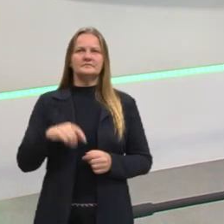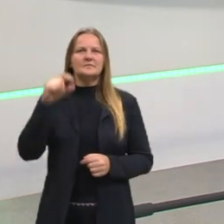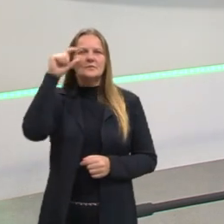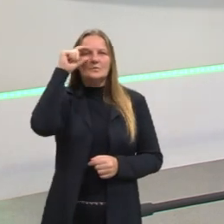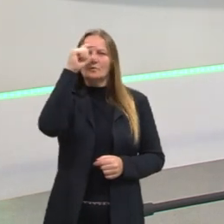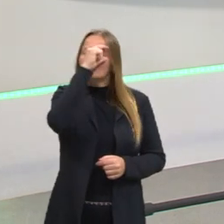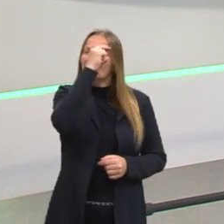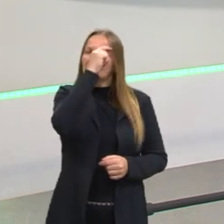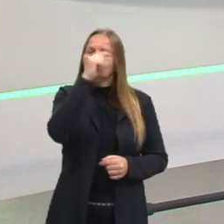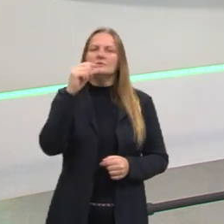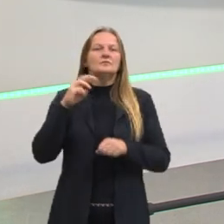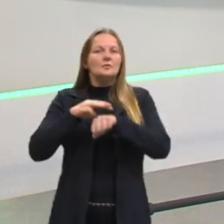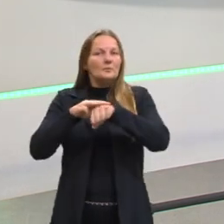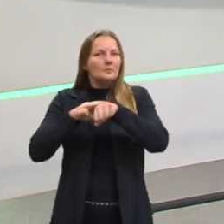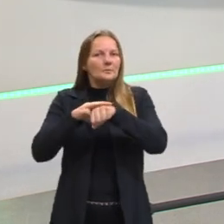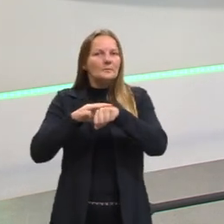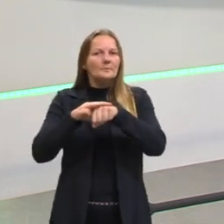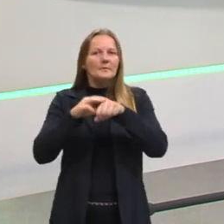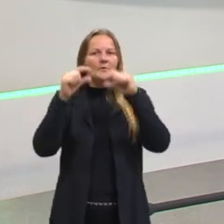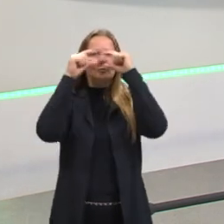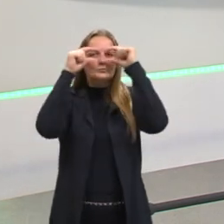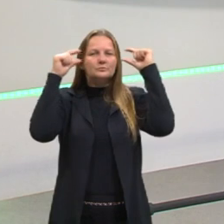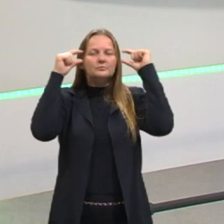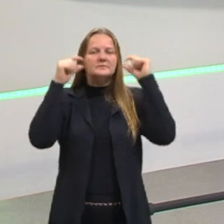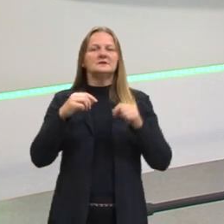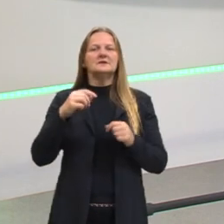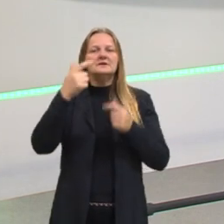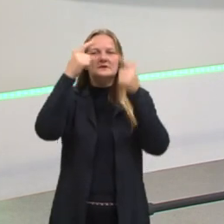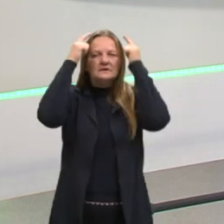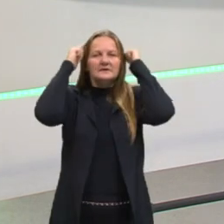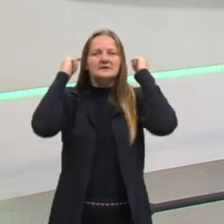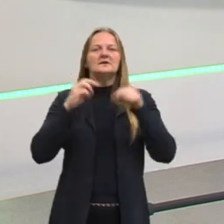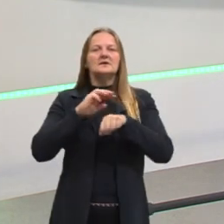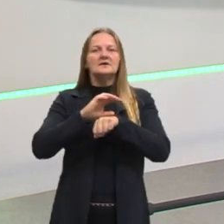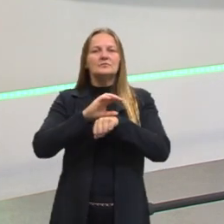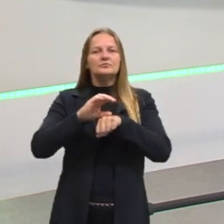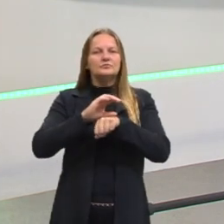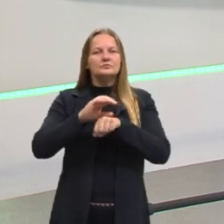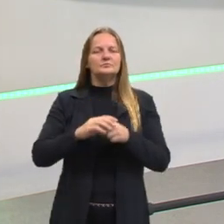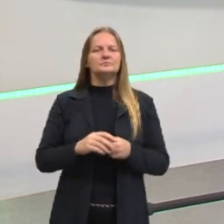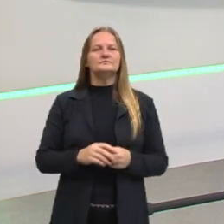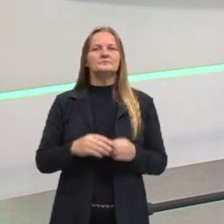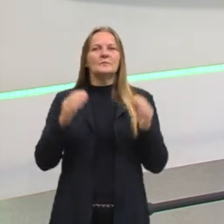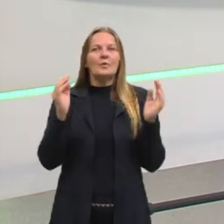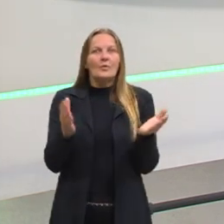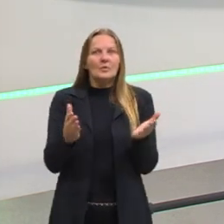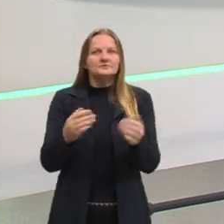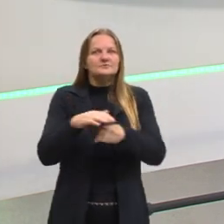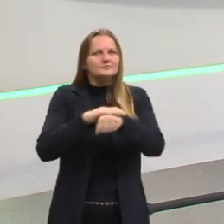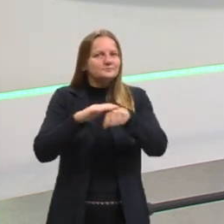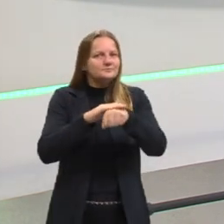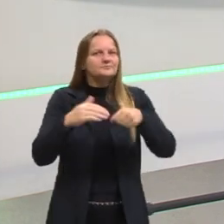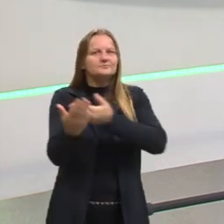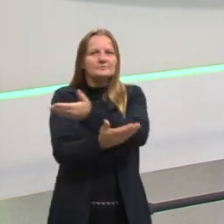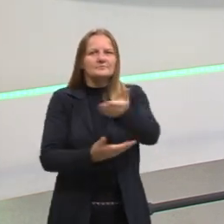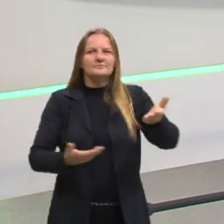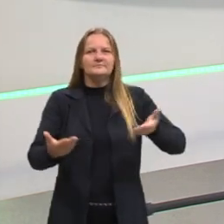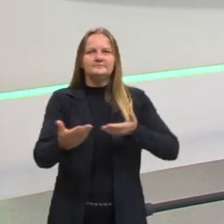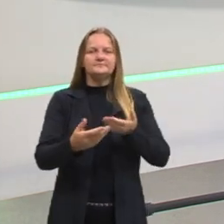óculos marrom retangular também tem o cabelo castanho claro e hoje vou conversar com vocês